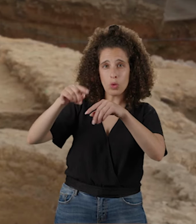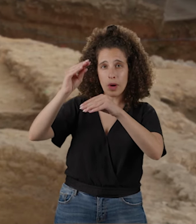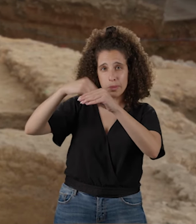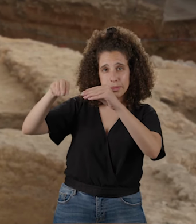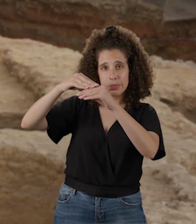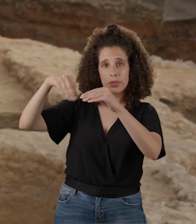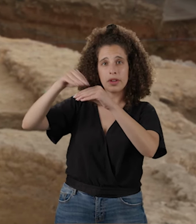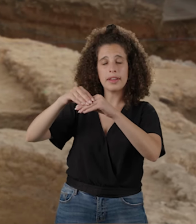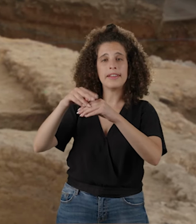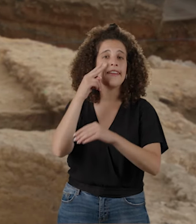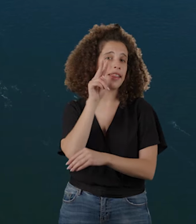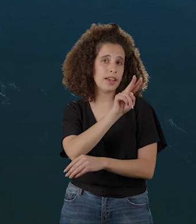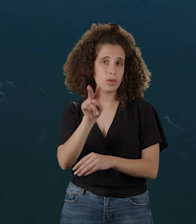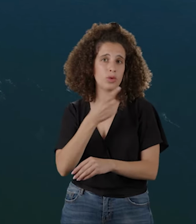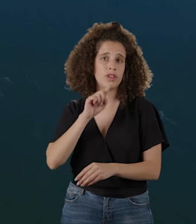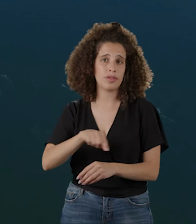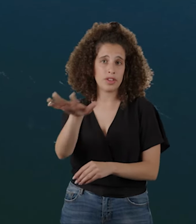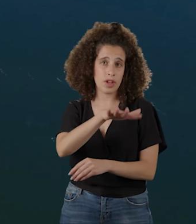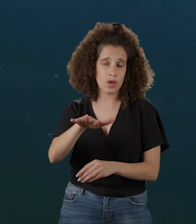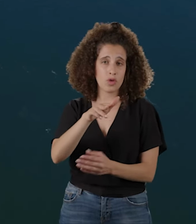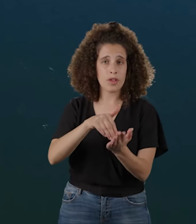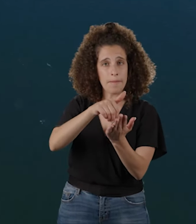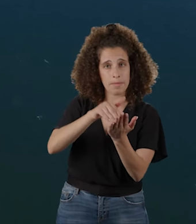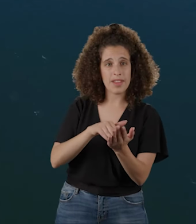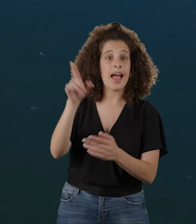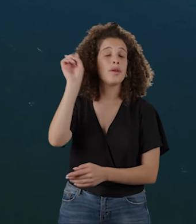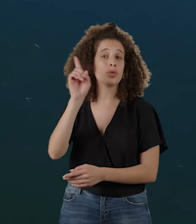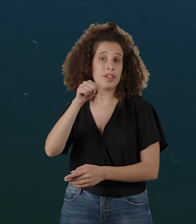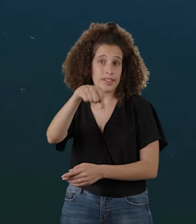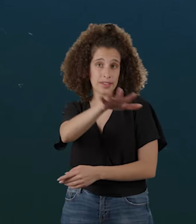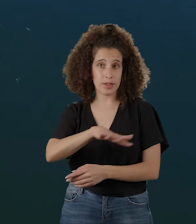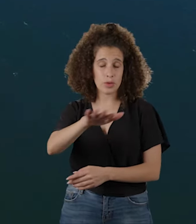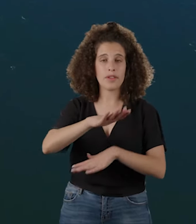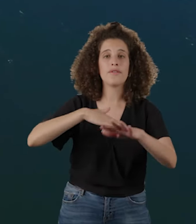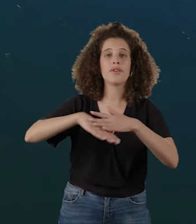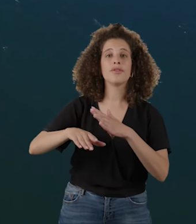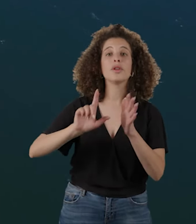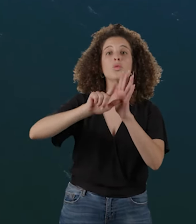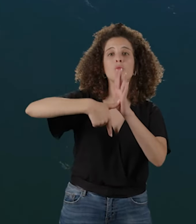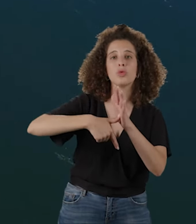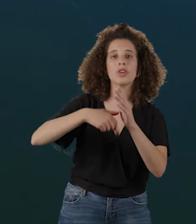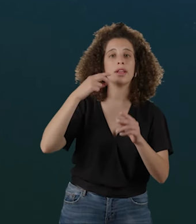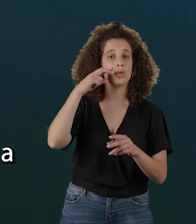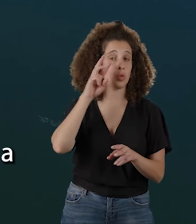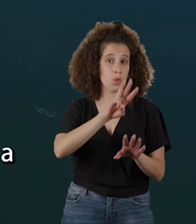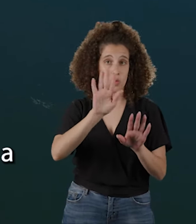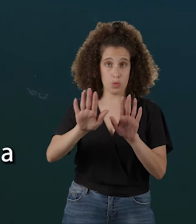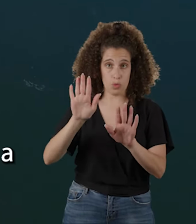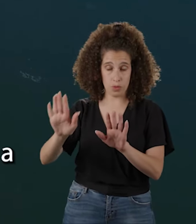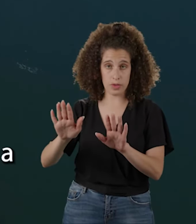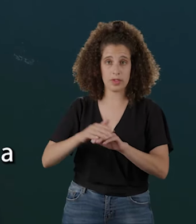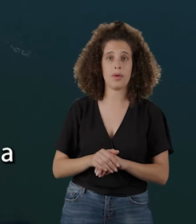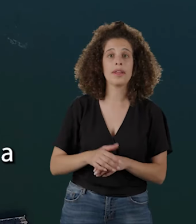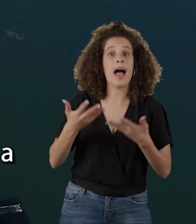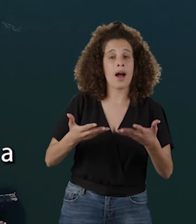no fundo, devolver a leitura do sítio arqueológico. Dada a importância deste sítio arqueológico, foi elaborado um projeto de musealização, que está